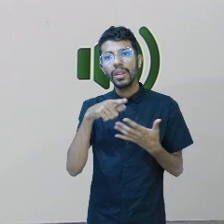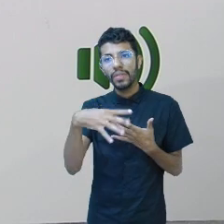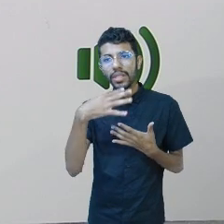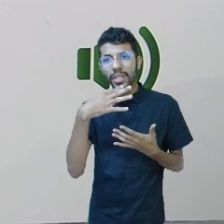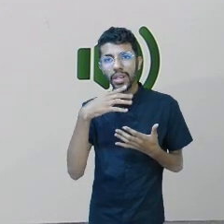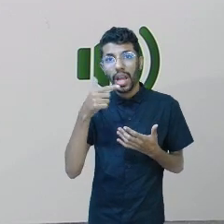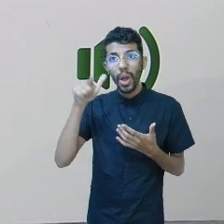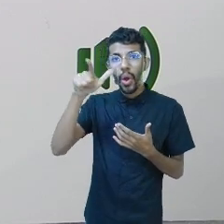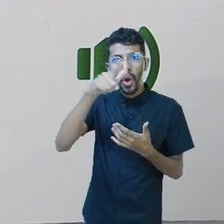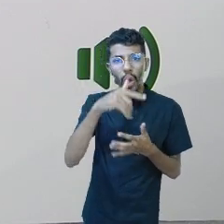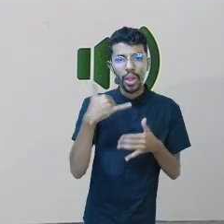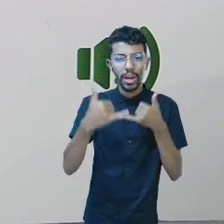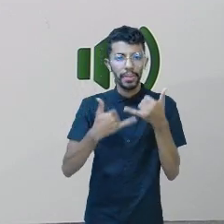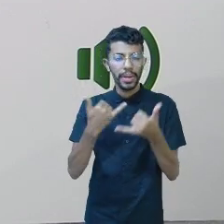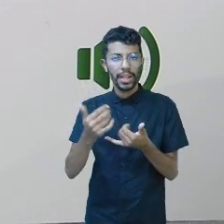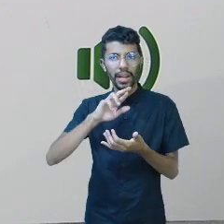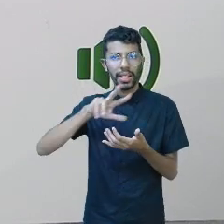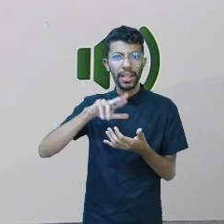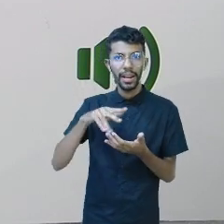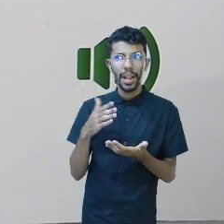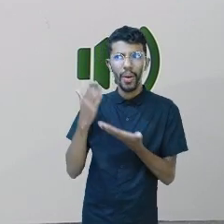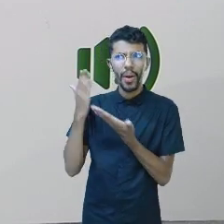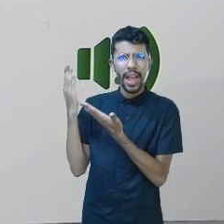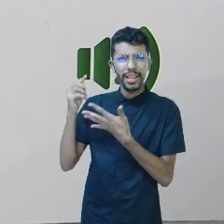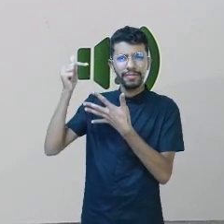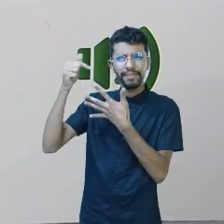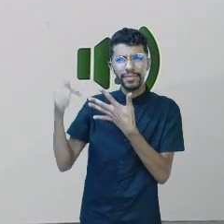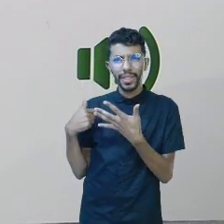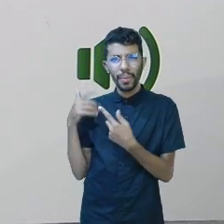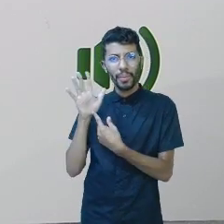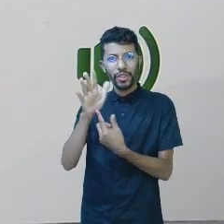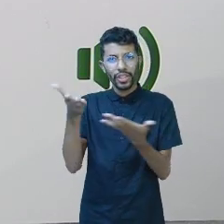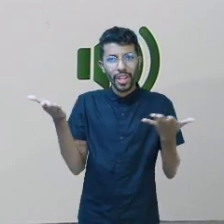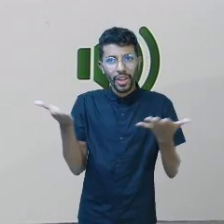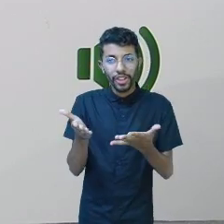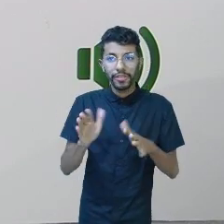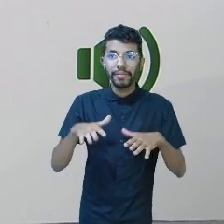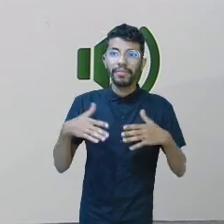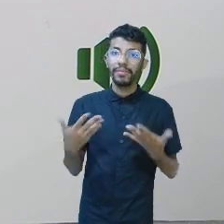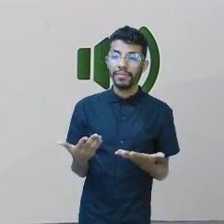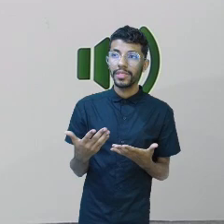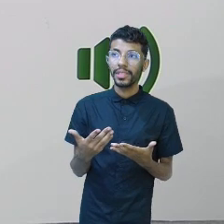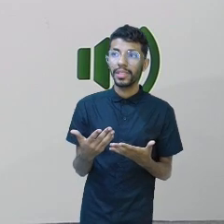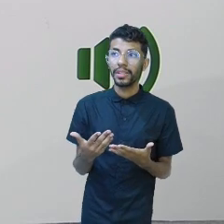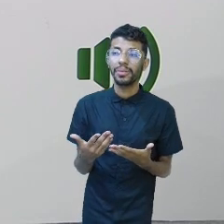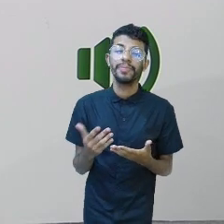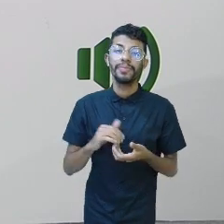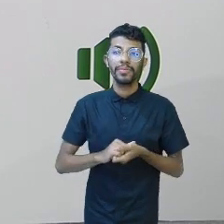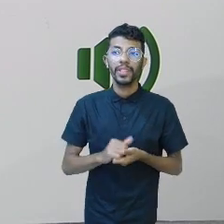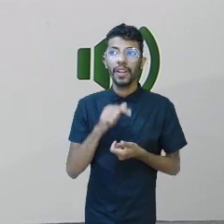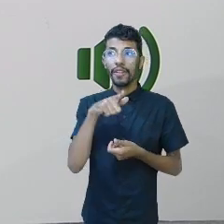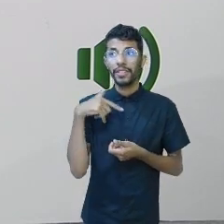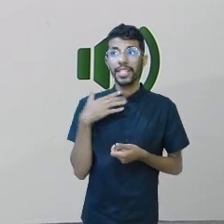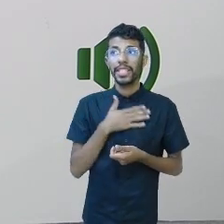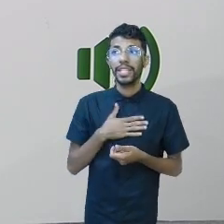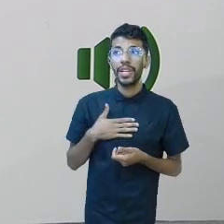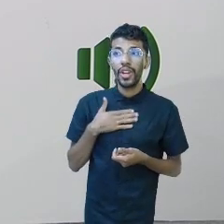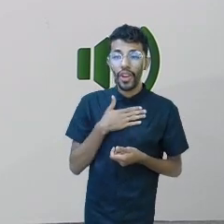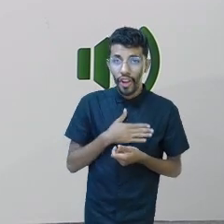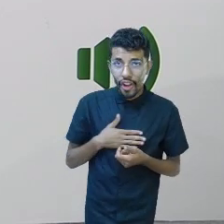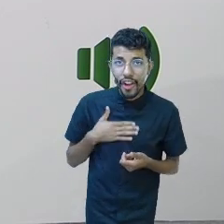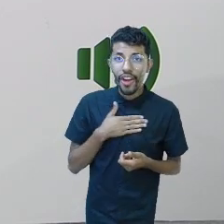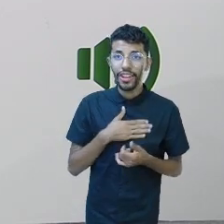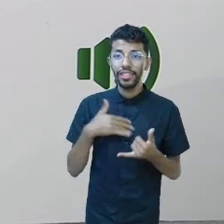outras brincadeiras que não sejam essas que eu falei aqui hoje na nossa aula? E aí, você gosta